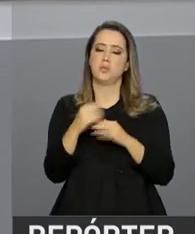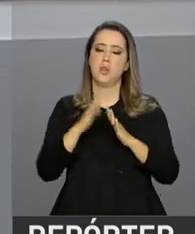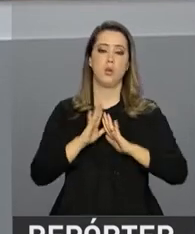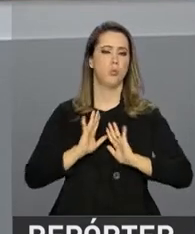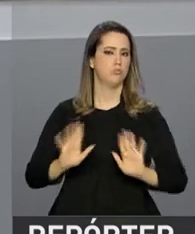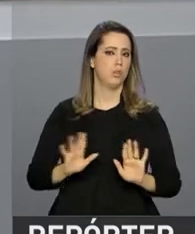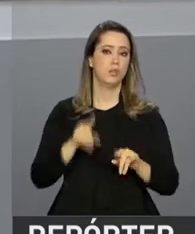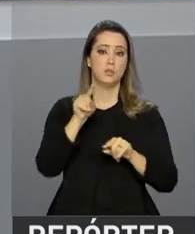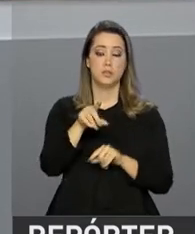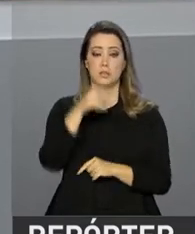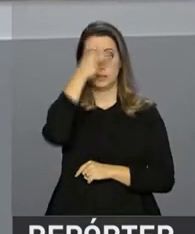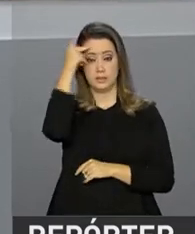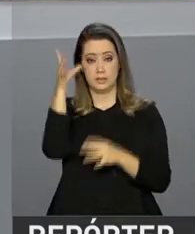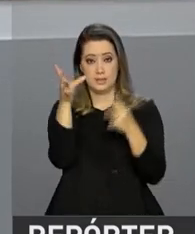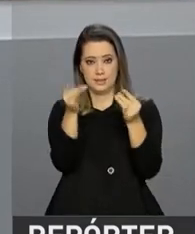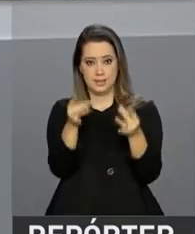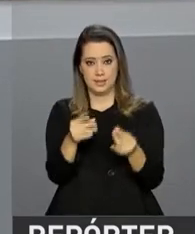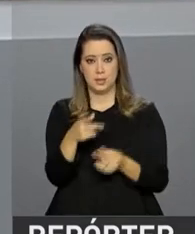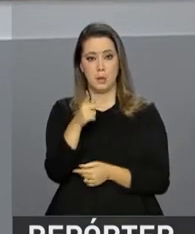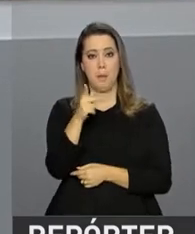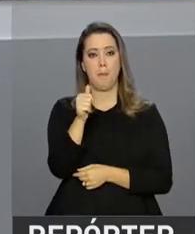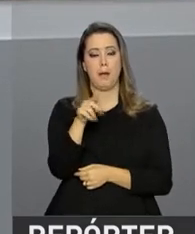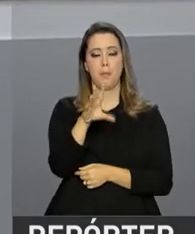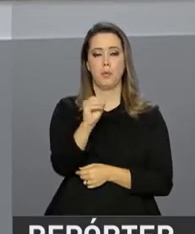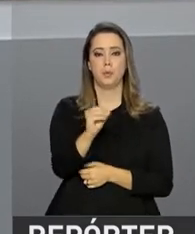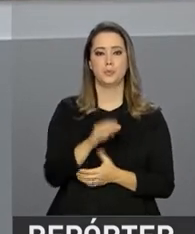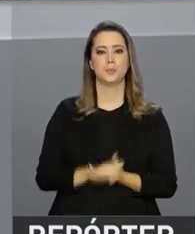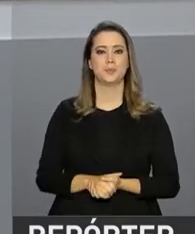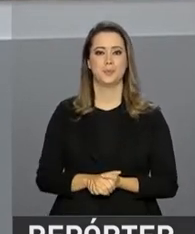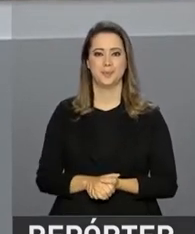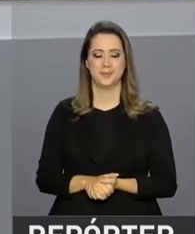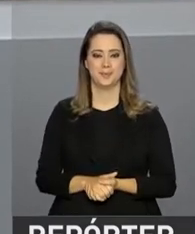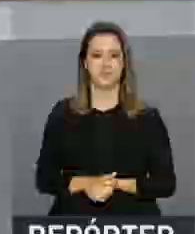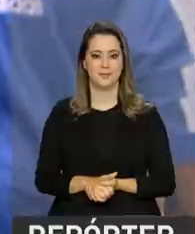de casa. Quem tem os detalhes para a gente é o repórter Pablo Mundim.